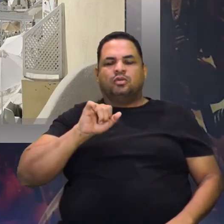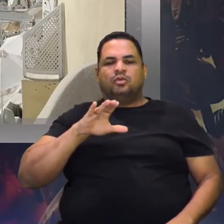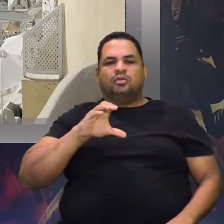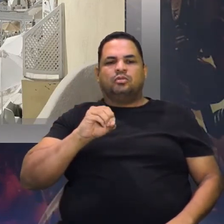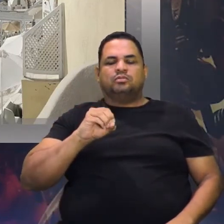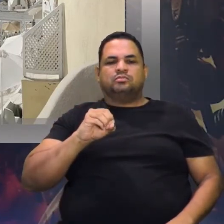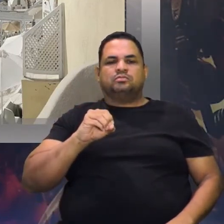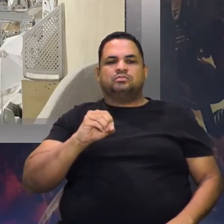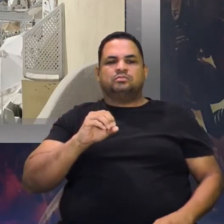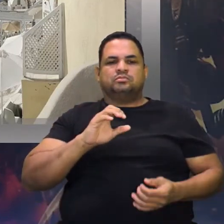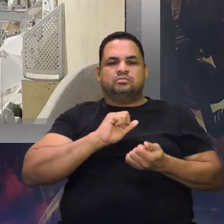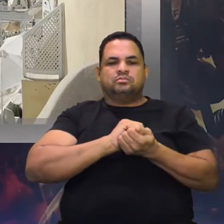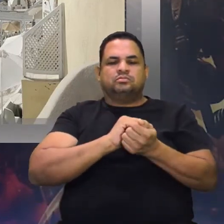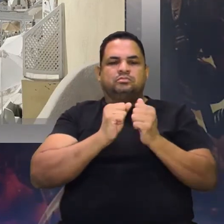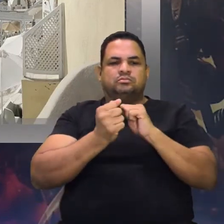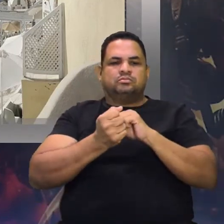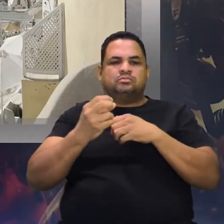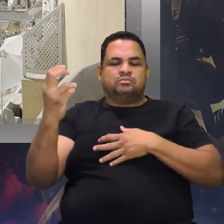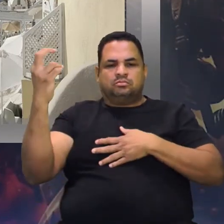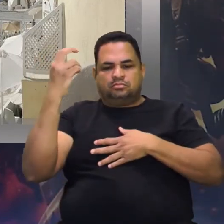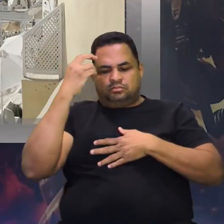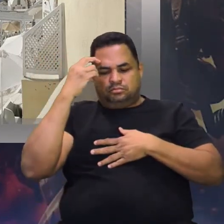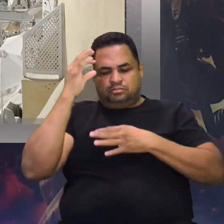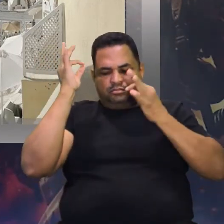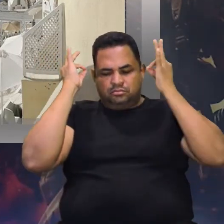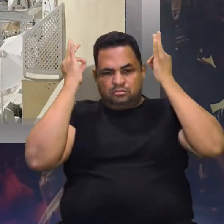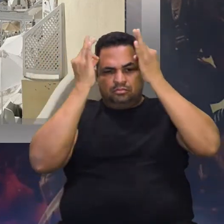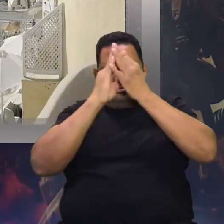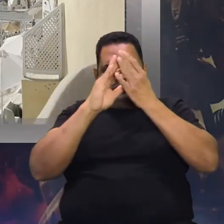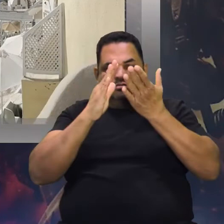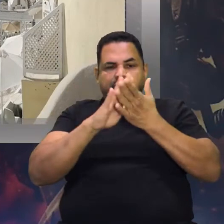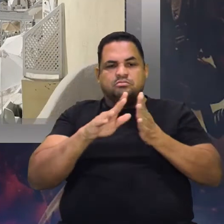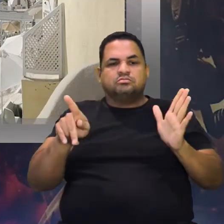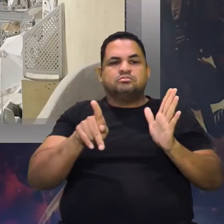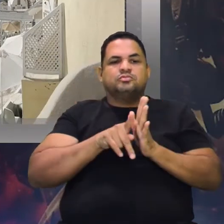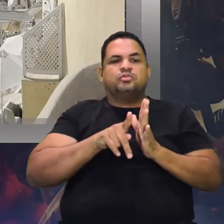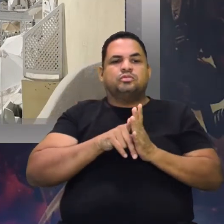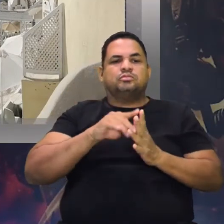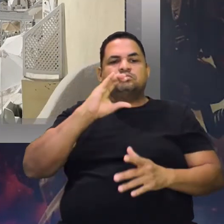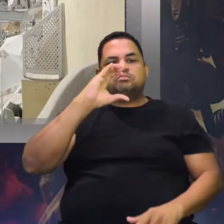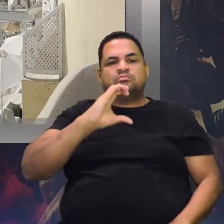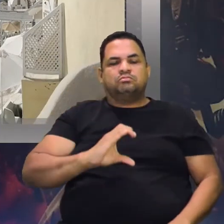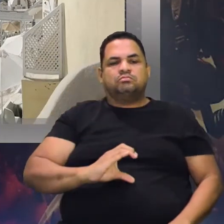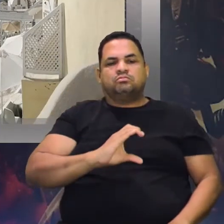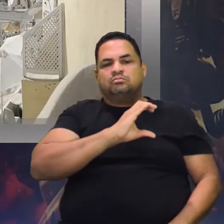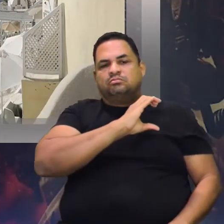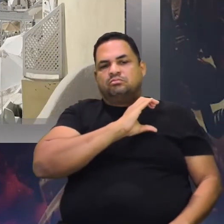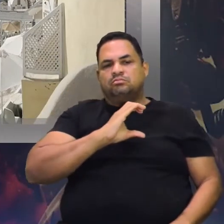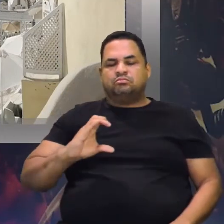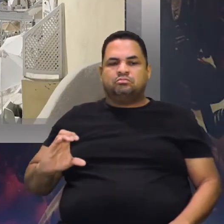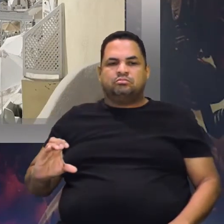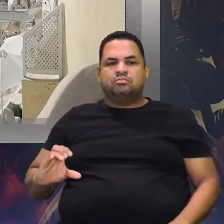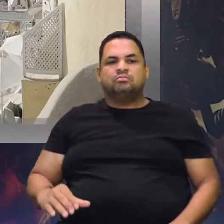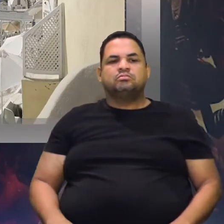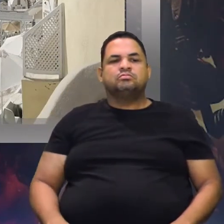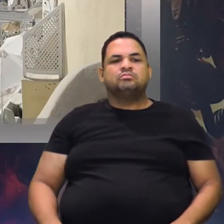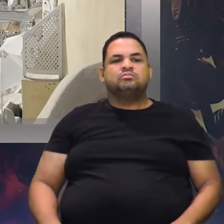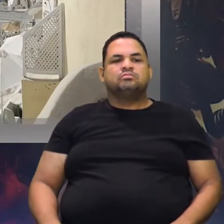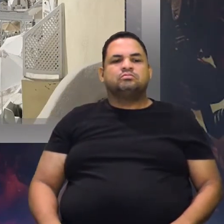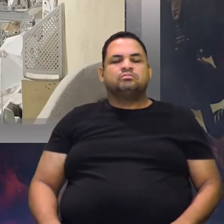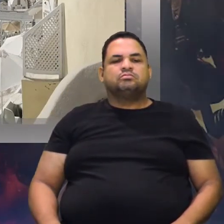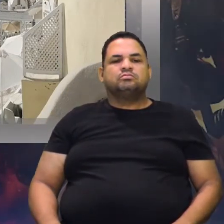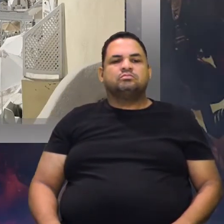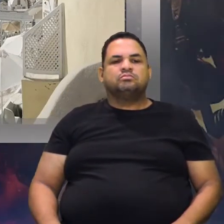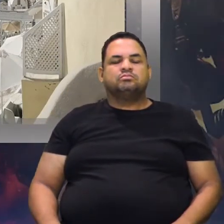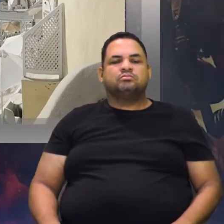vai adaptar essa cultura grega ao cristianismo. Você lê lá no Antigo Testamento, você